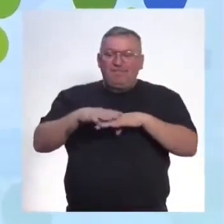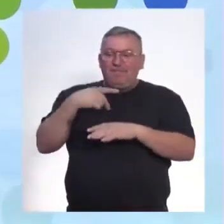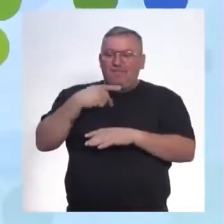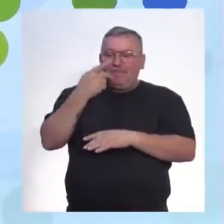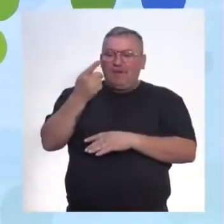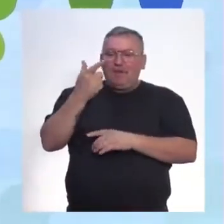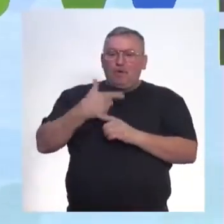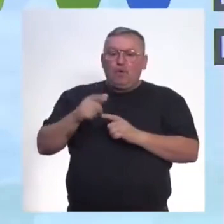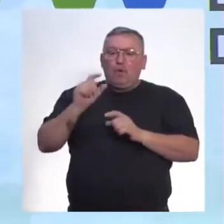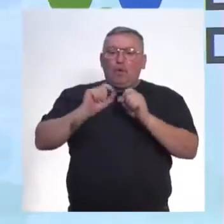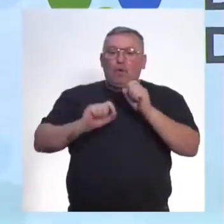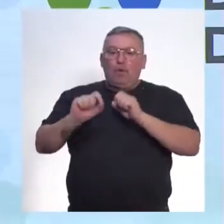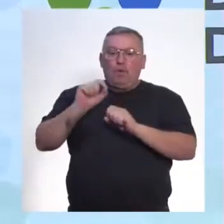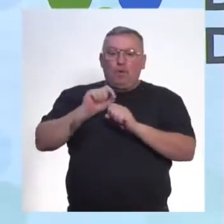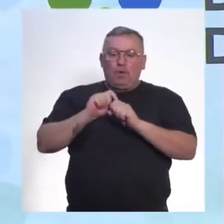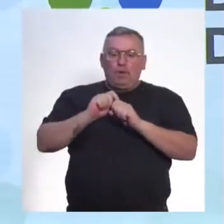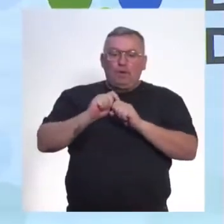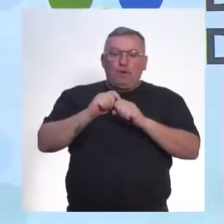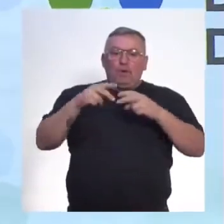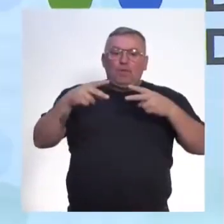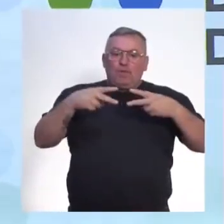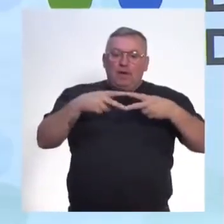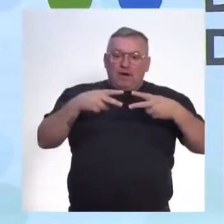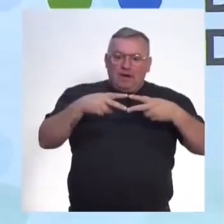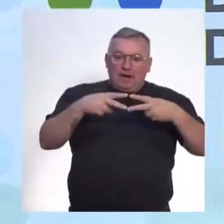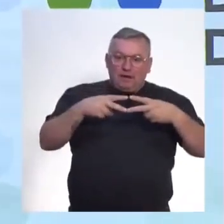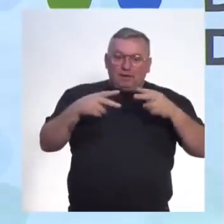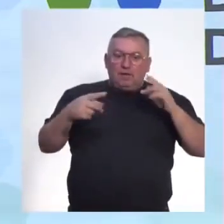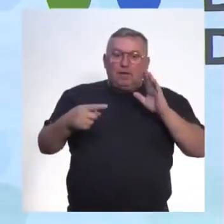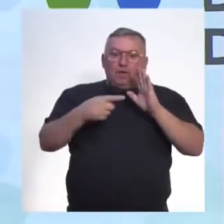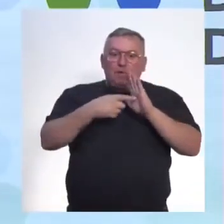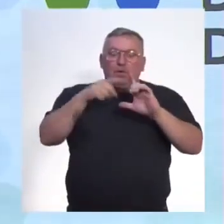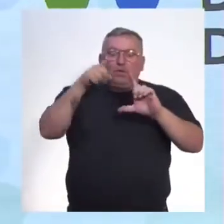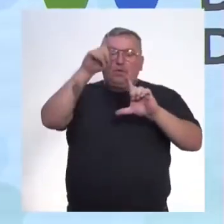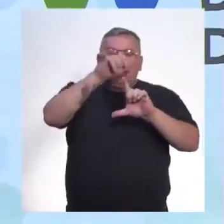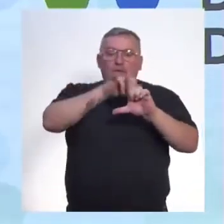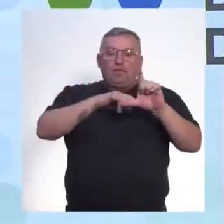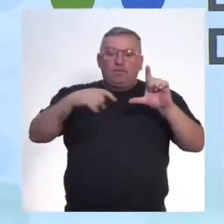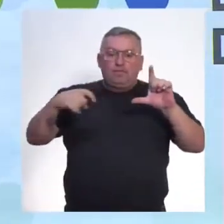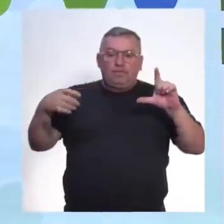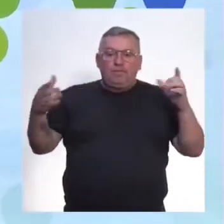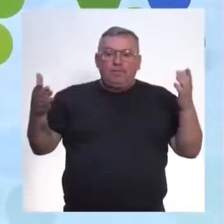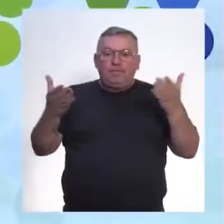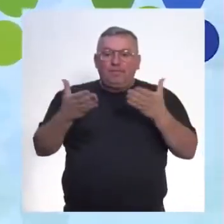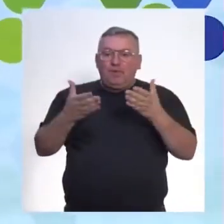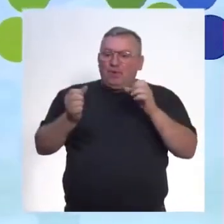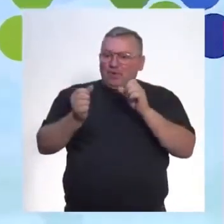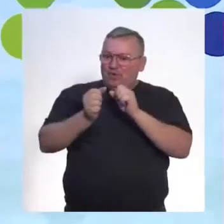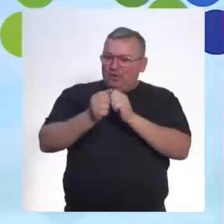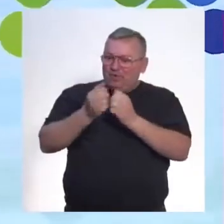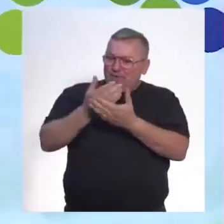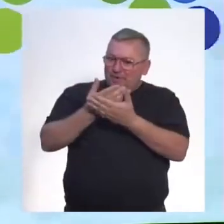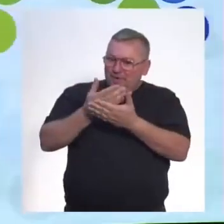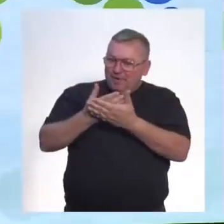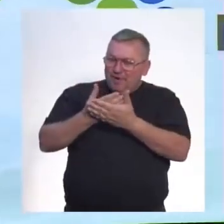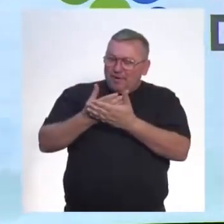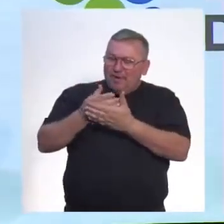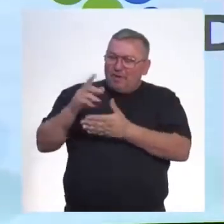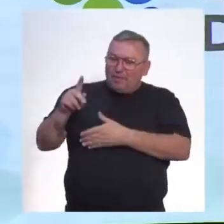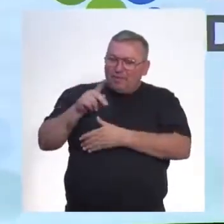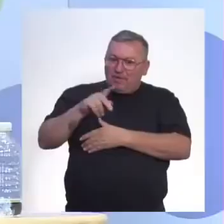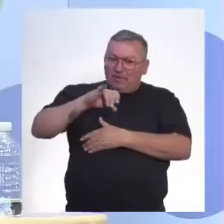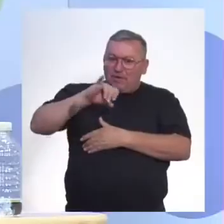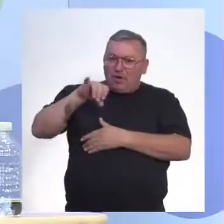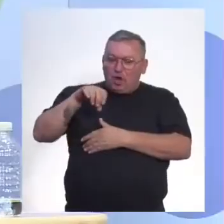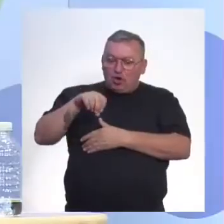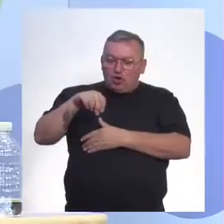sobre o pares ordenados, sobre pontos no plano cartesiano. E comigo hoje, aqui para essa aula, o professor Jonas. Bom dia,